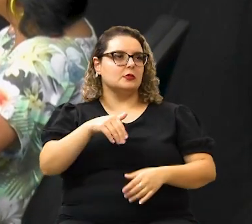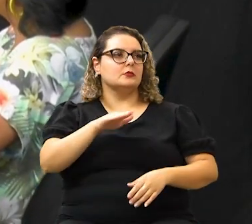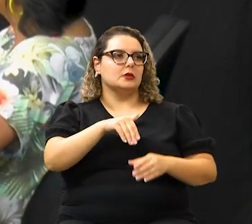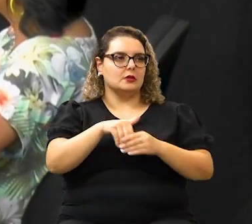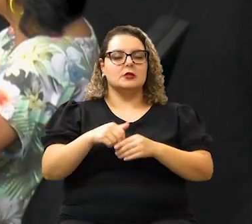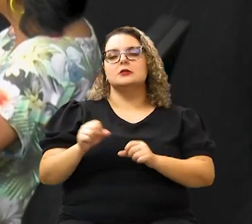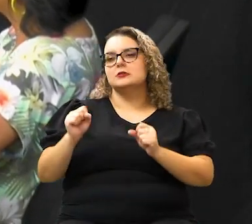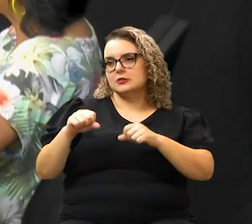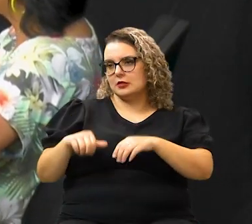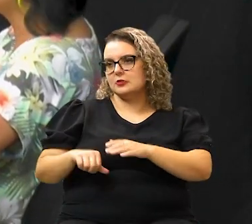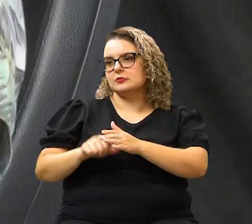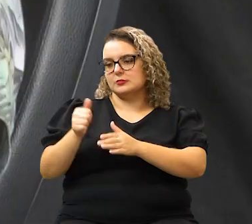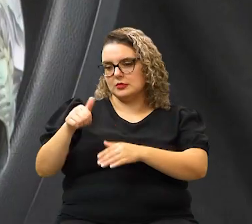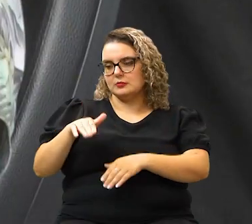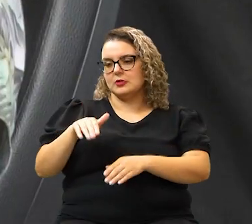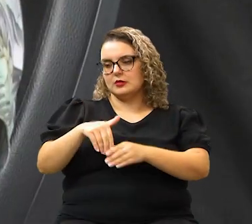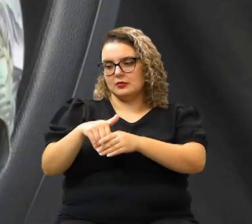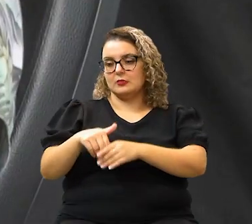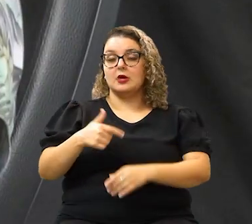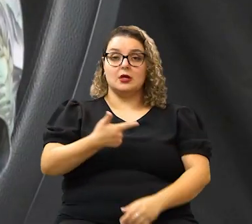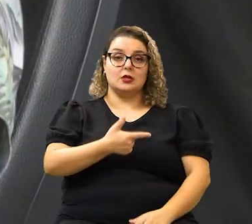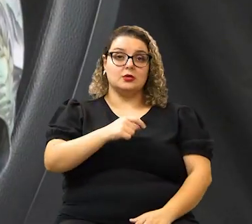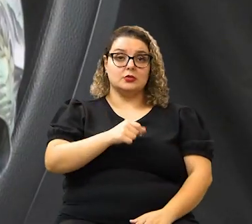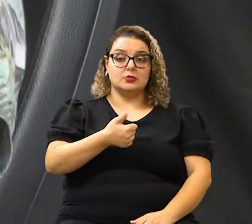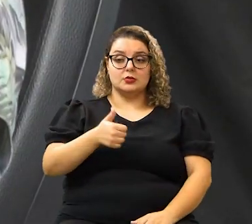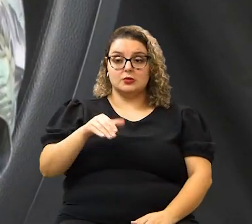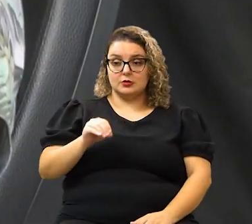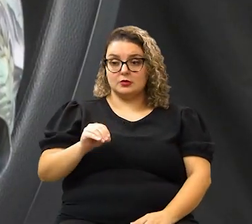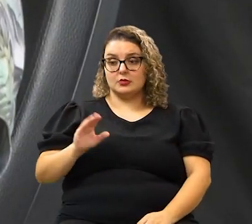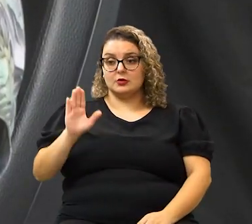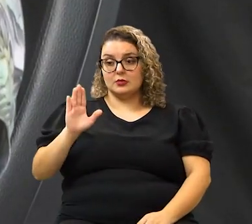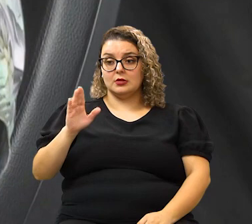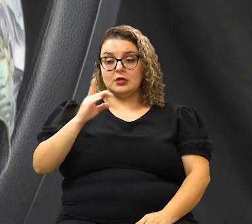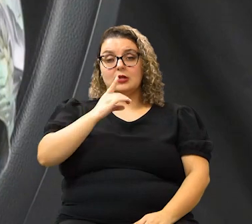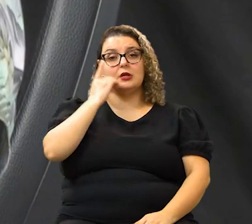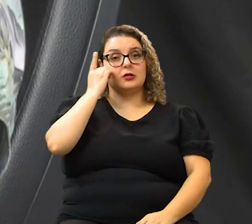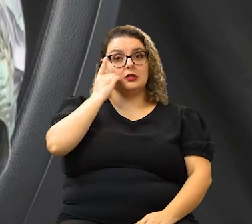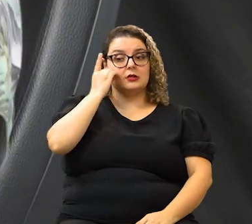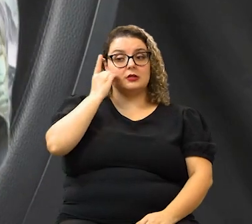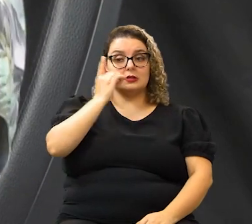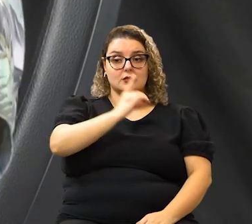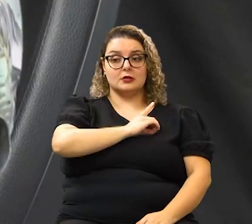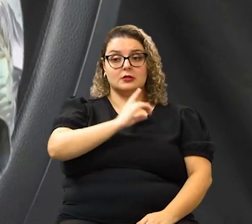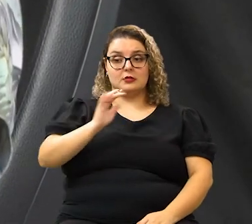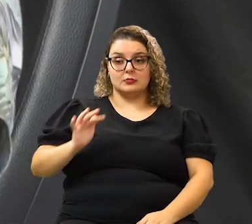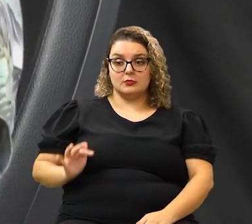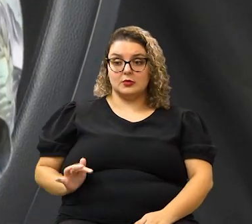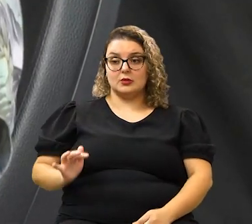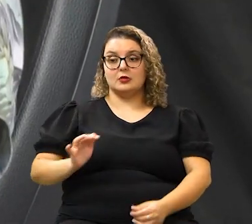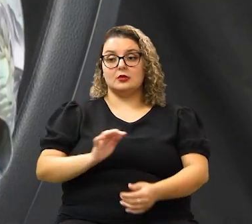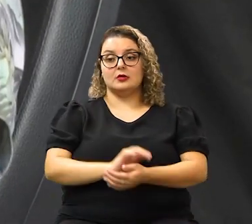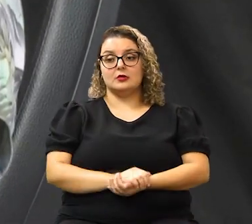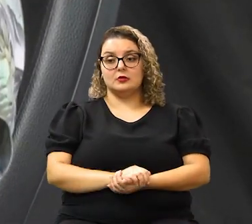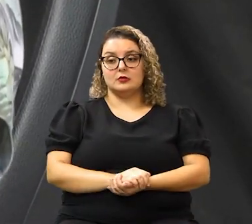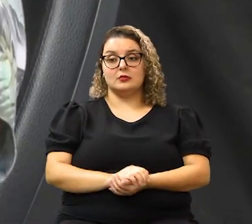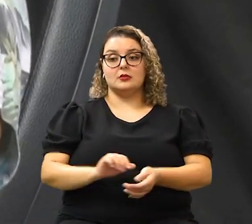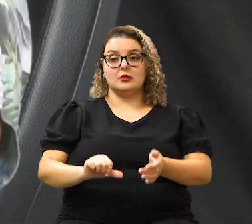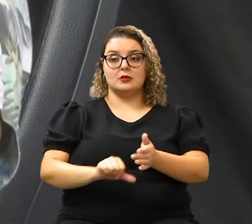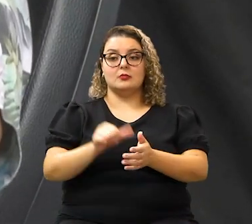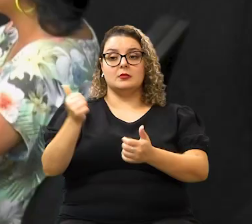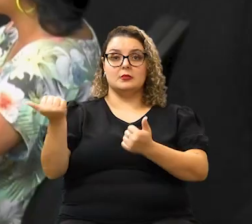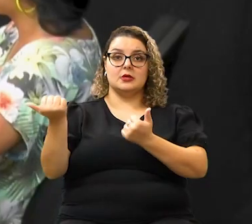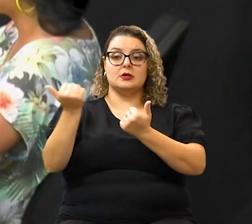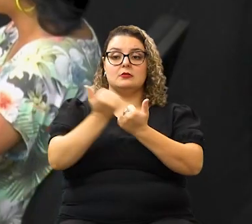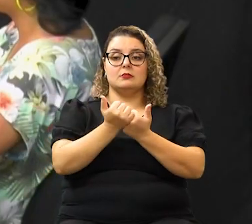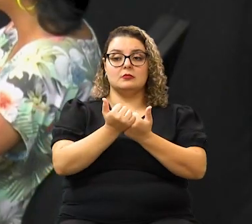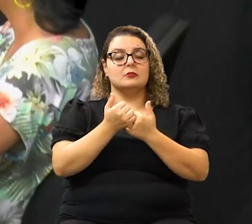Aí, em 2010, eu saio candidata a deputada federal. Tá. Fui a primeira suplente. Mas qual é a decisão quando a